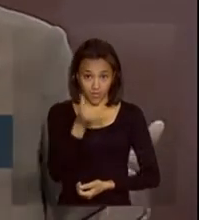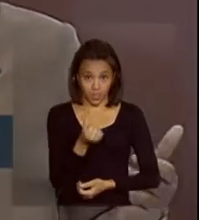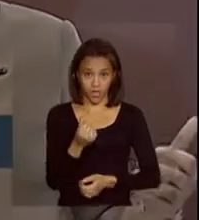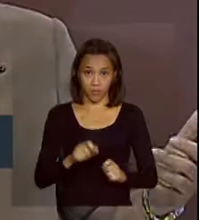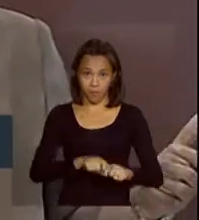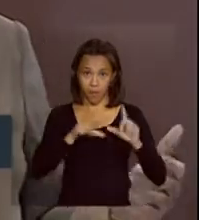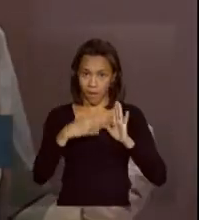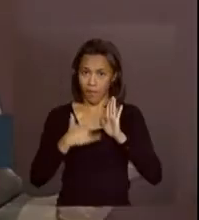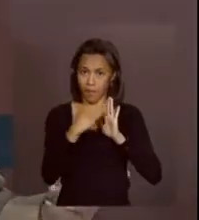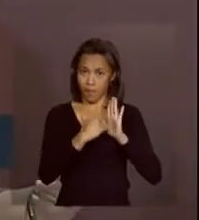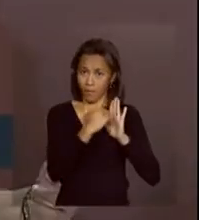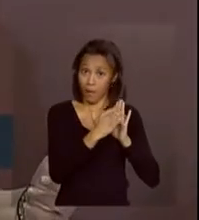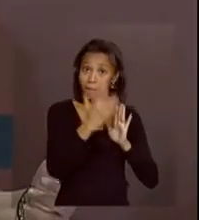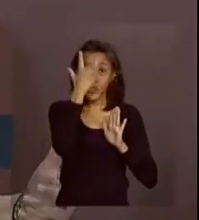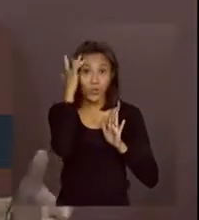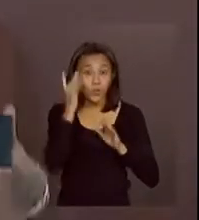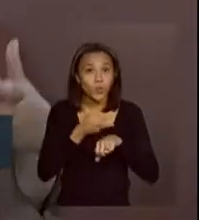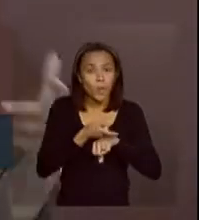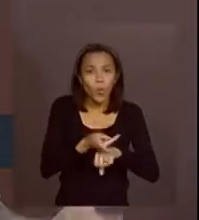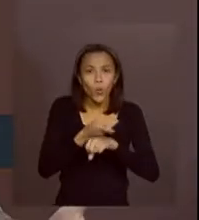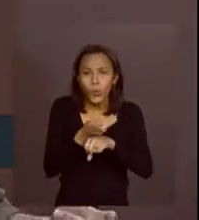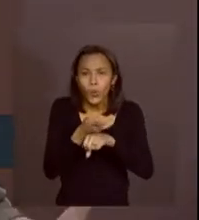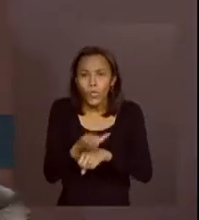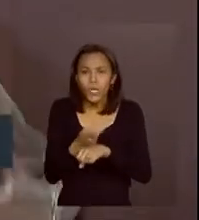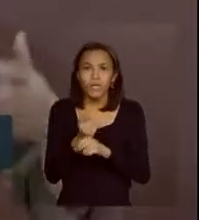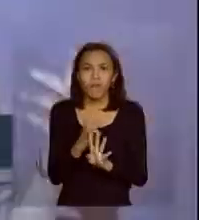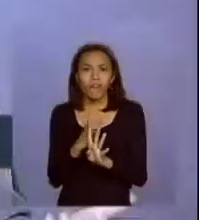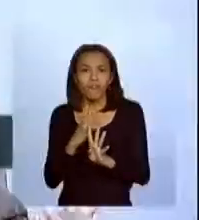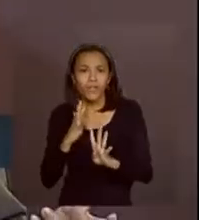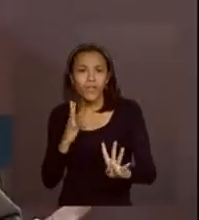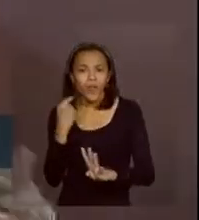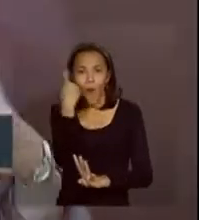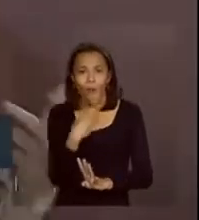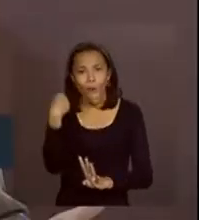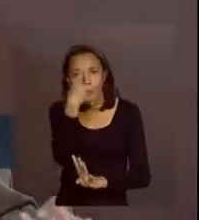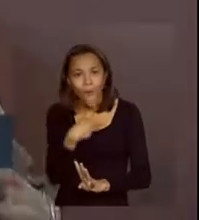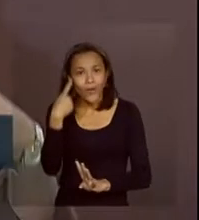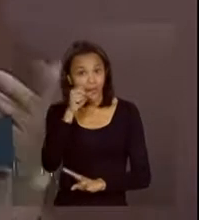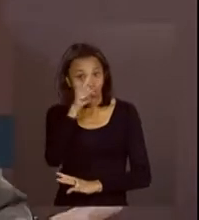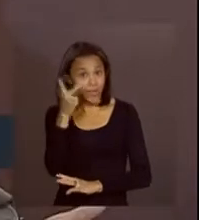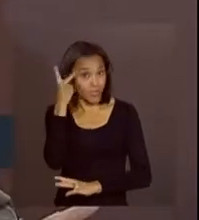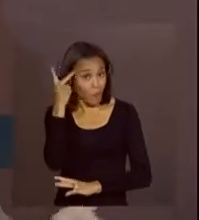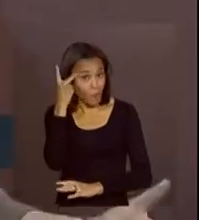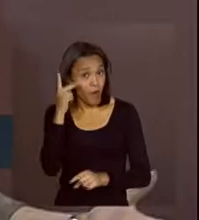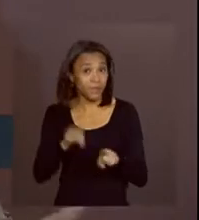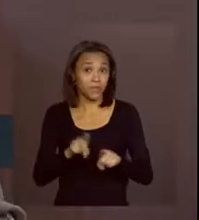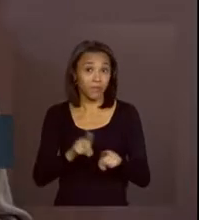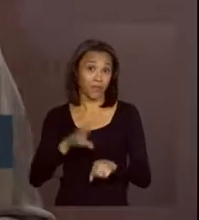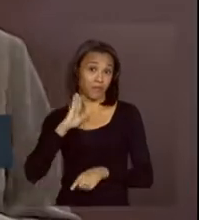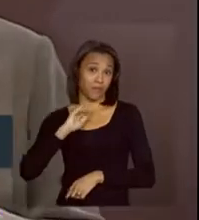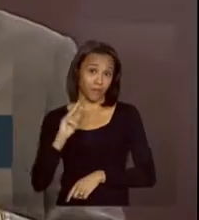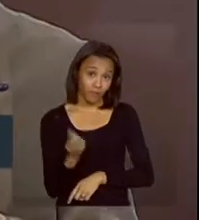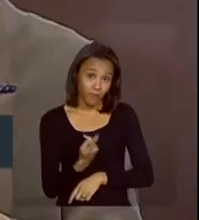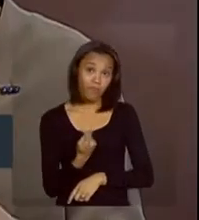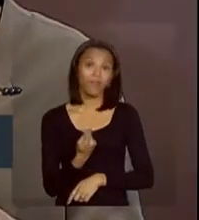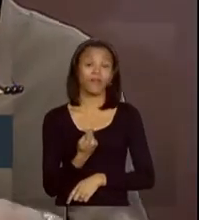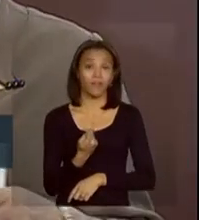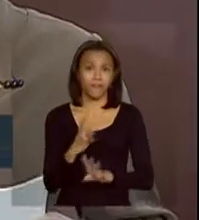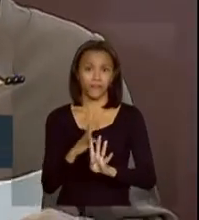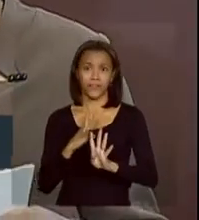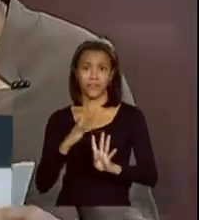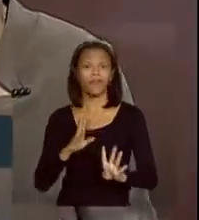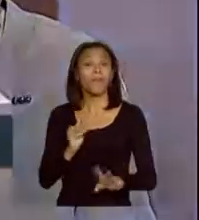uma quantidade imensa de gente procurando fazendo fila ficando horas na fila em São Paulo e Minas Gerais em BH